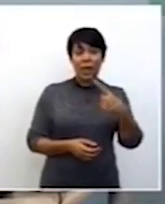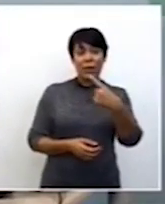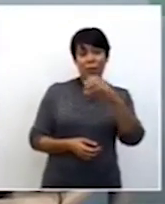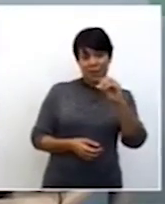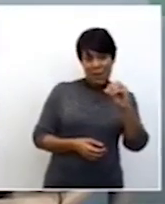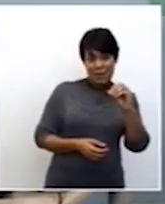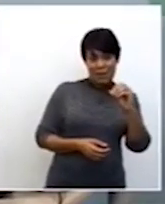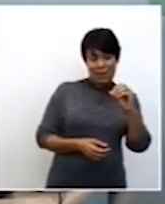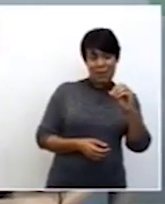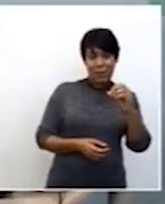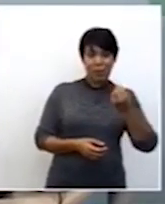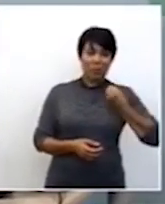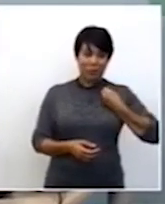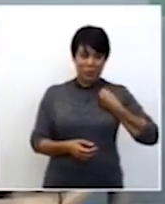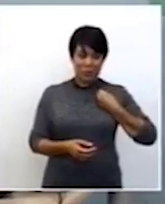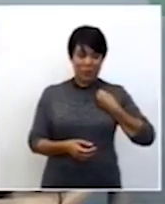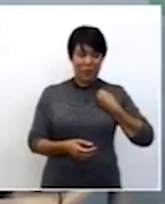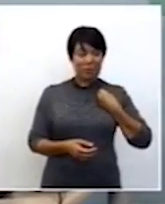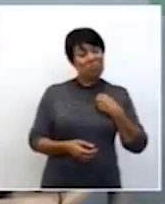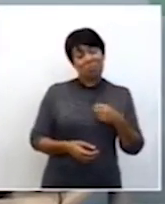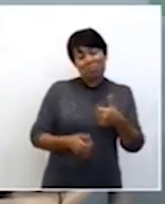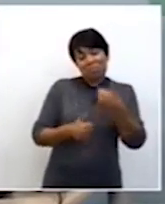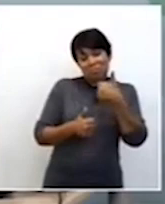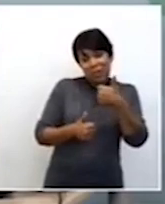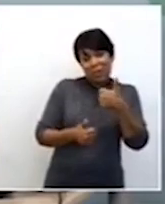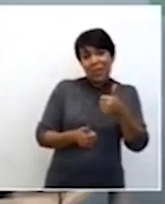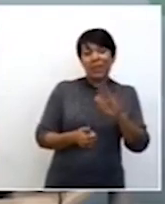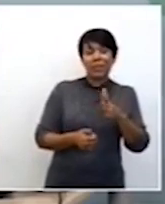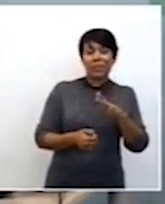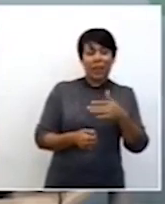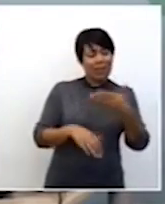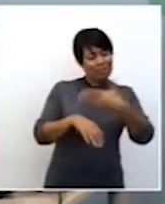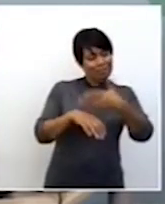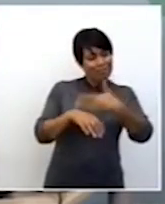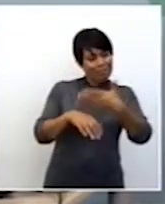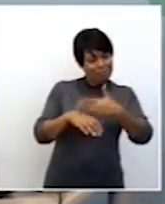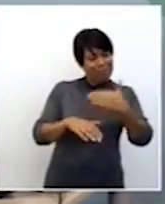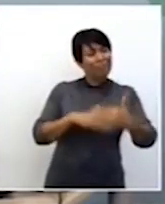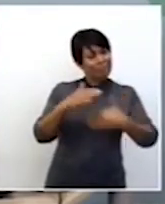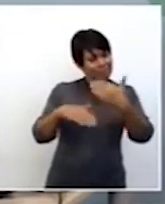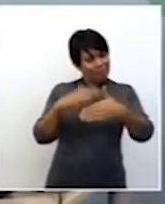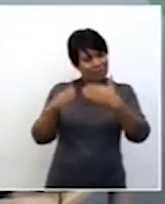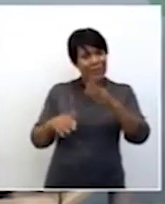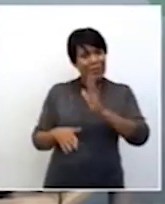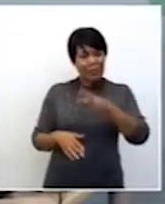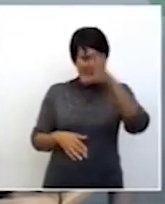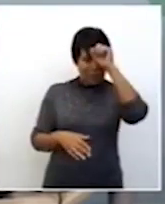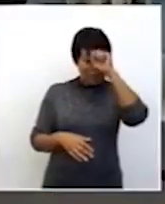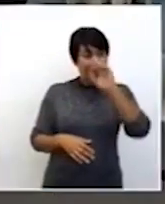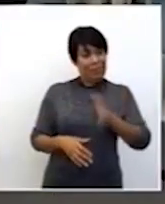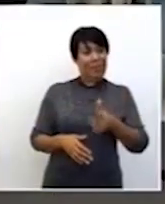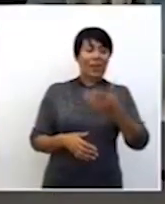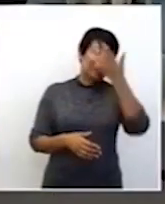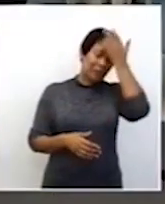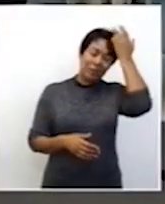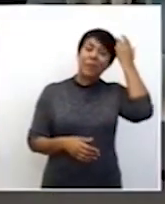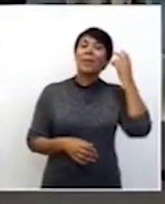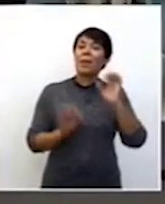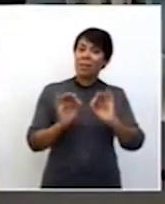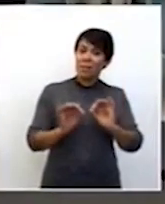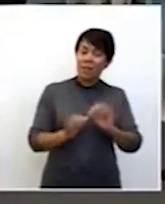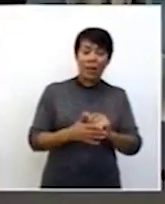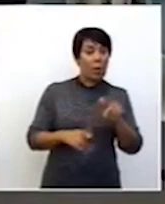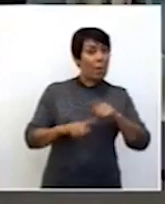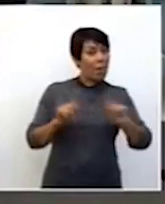né? Eles, beleza, estão no caminho, estão no desenvolvimento, estão aprendendo, tá? Mas é isso aí mesmo. Então,